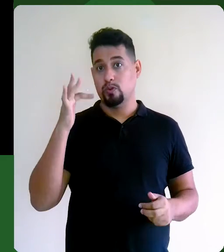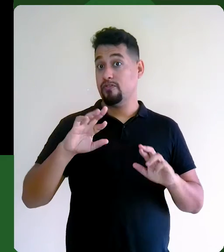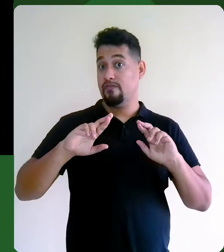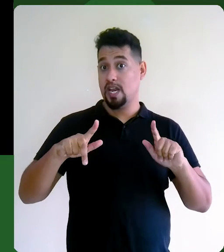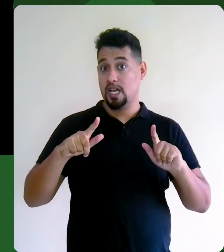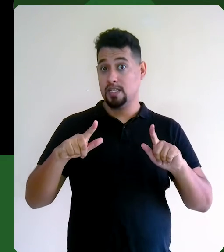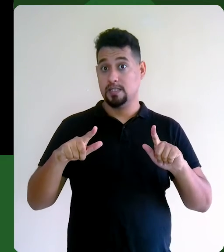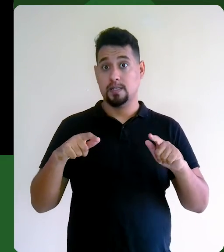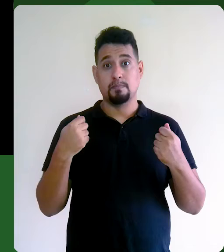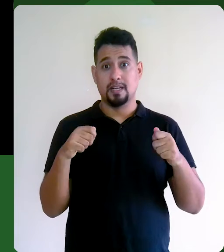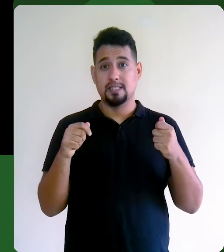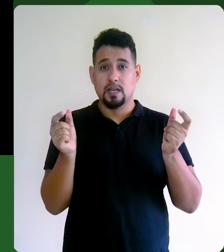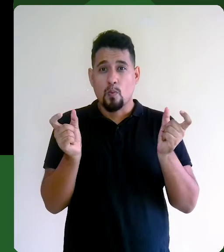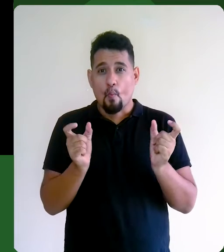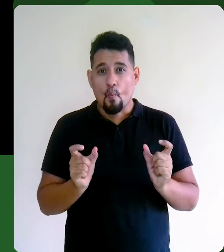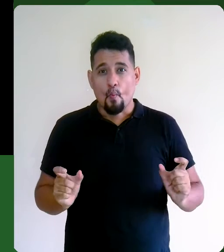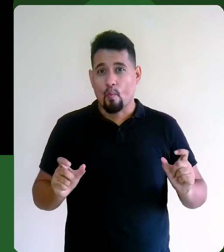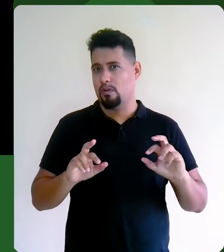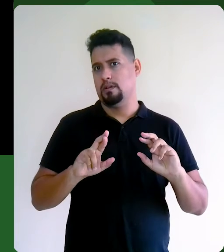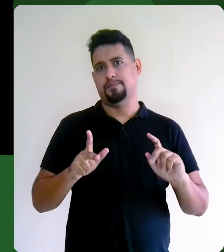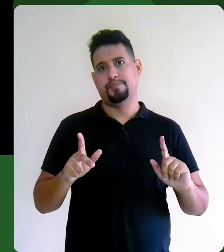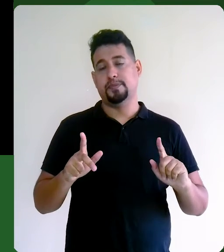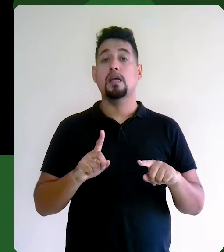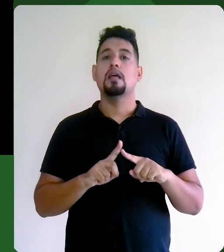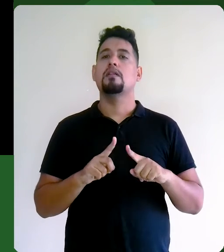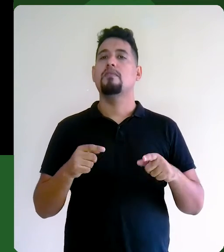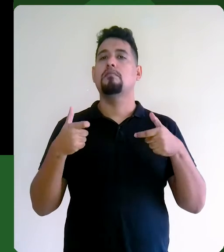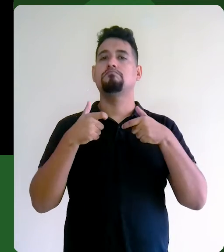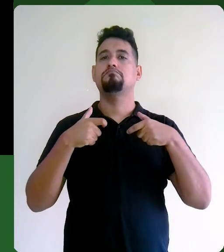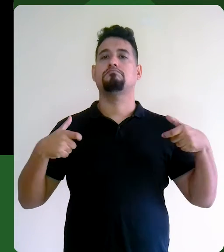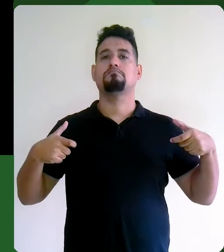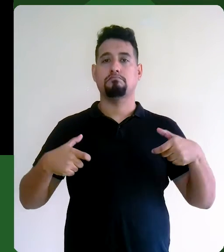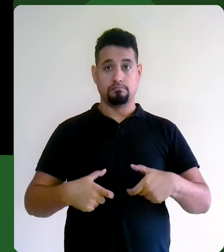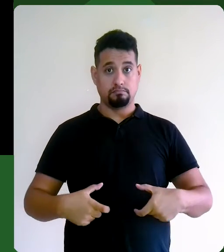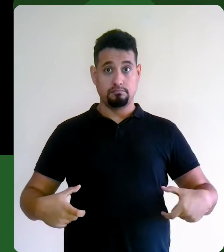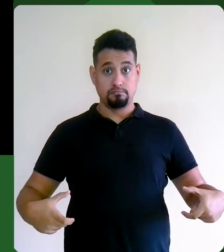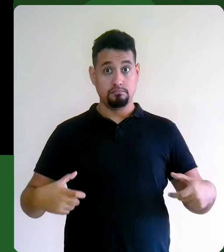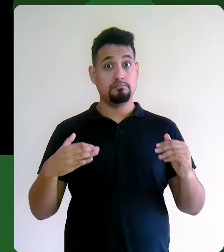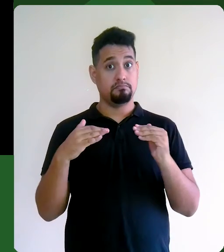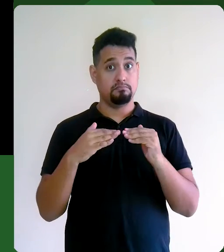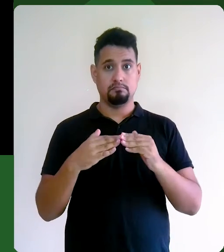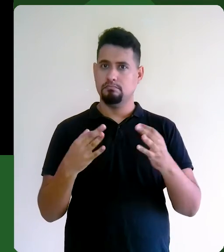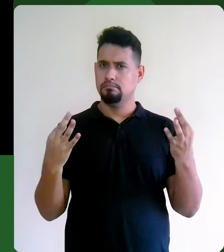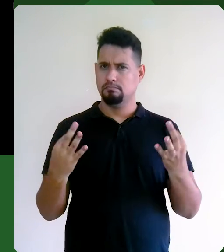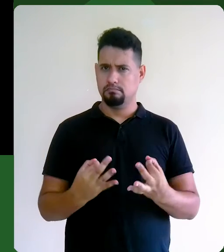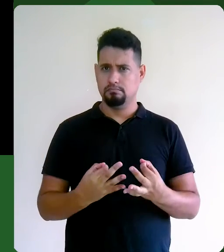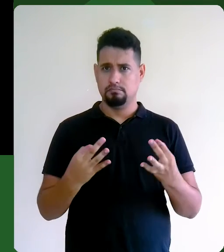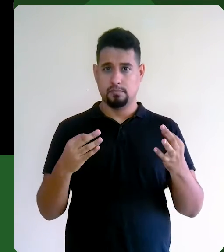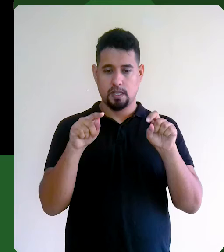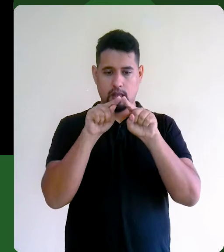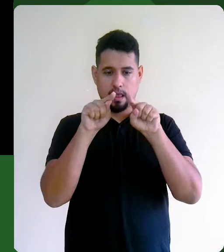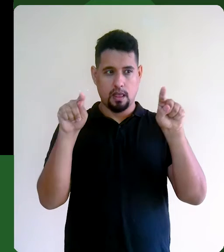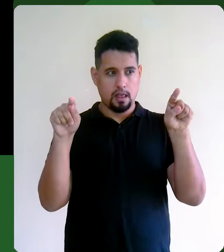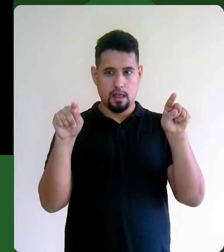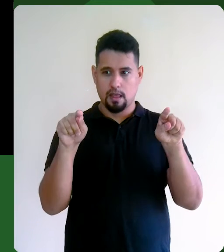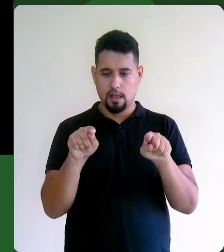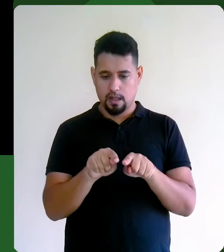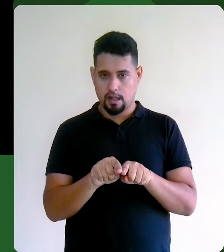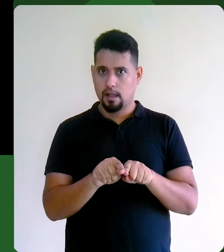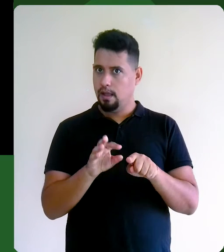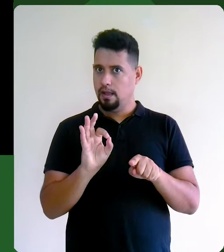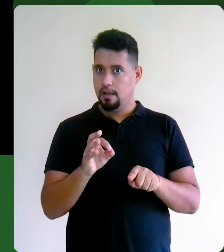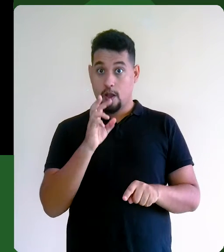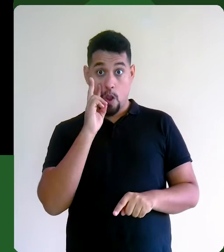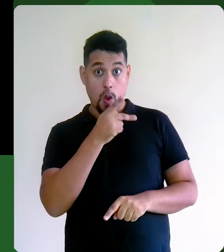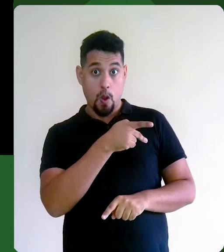o quadril adulto, que precisa ser muito curvilíneo, né? Então, ele vai responder bem a esse triângulo invertido